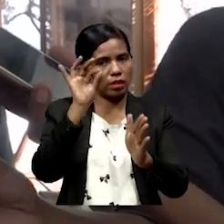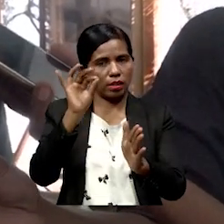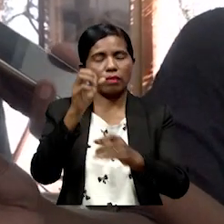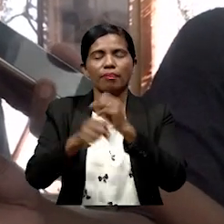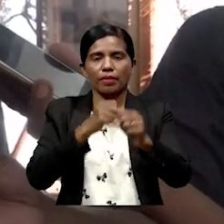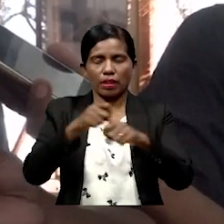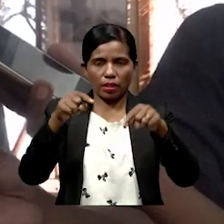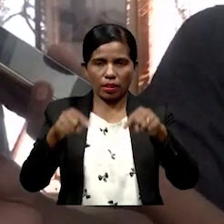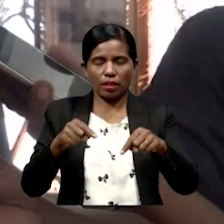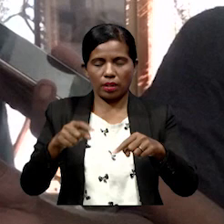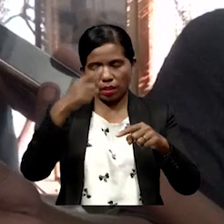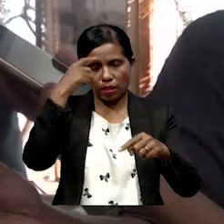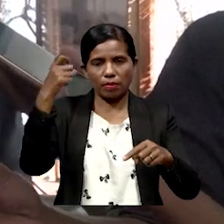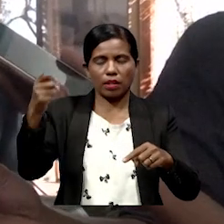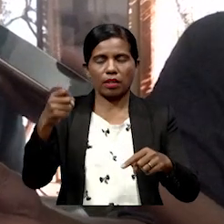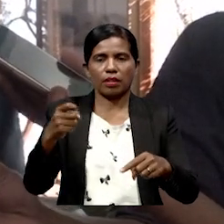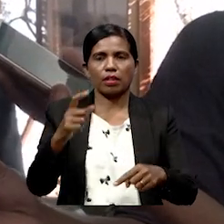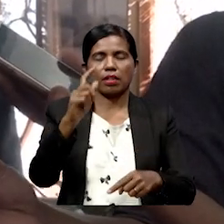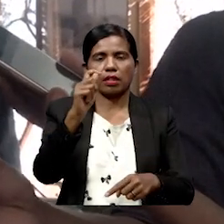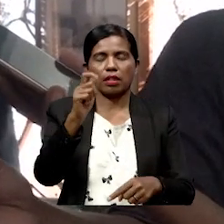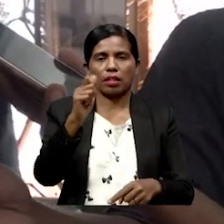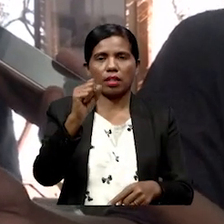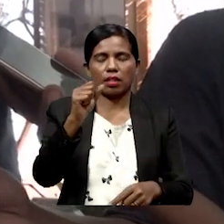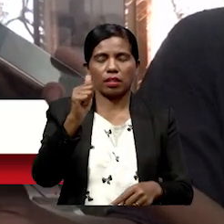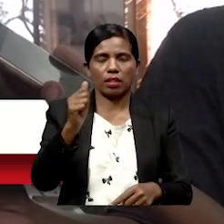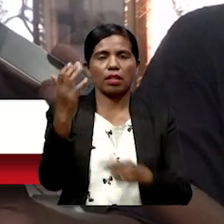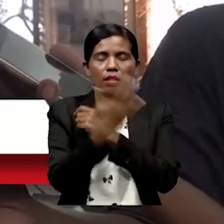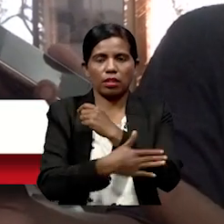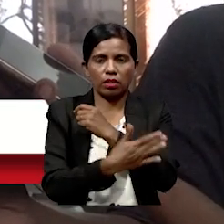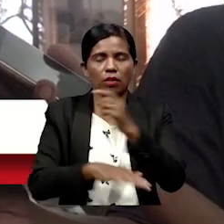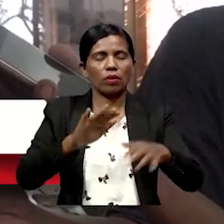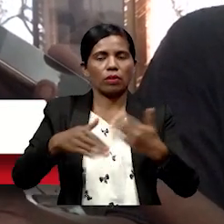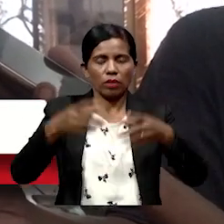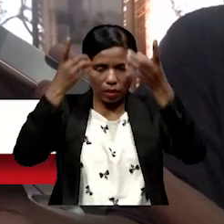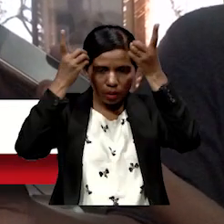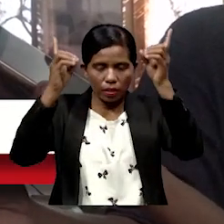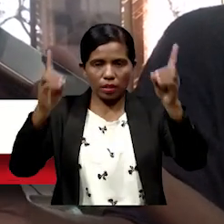batina ande né tamba taça jogo né ya Qatar e na saun sir hotu futi decisão